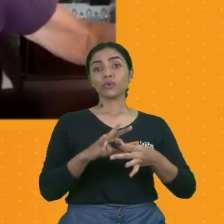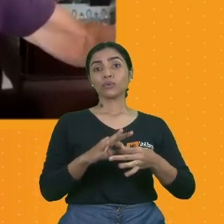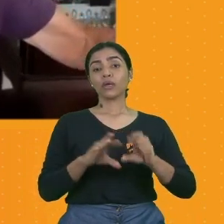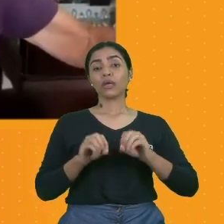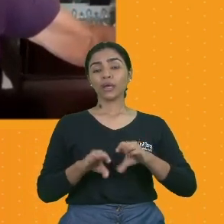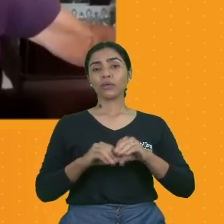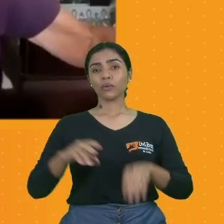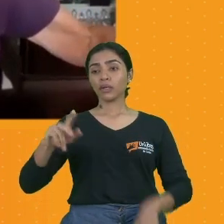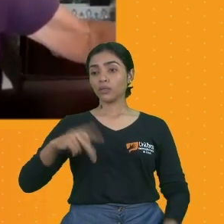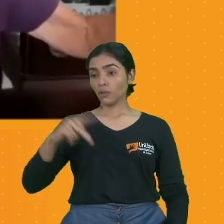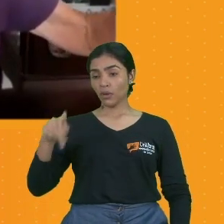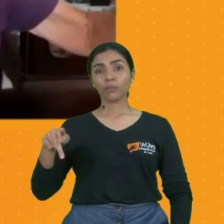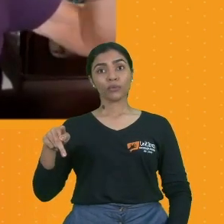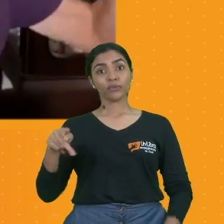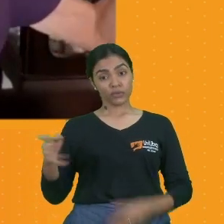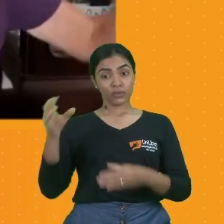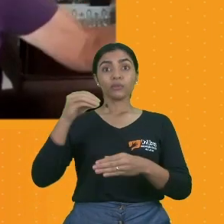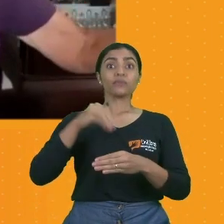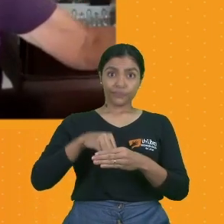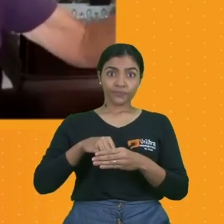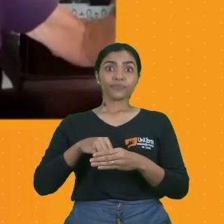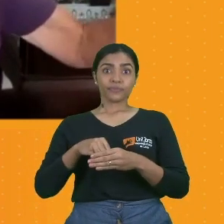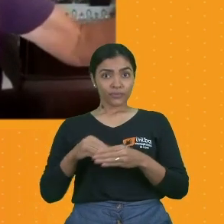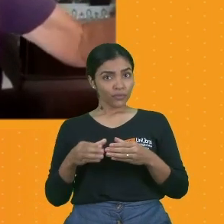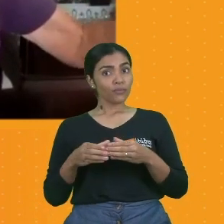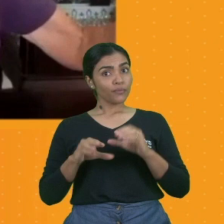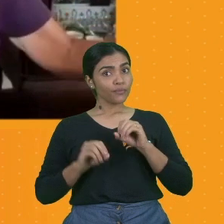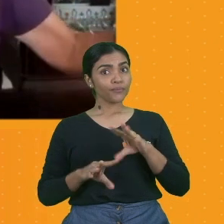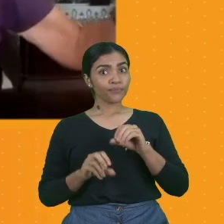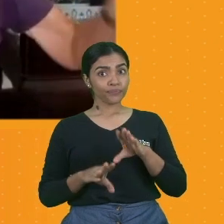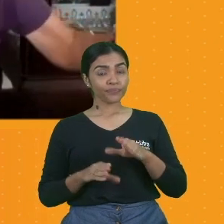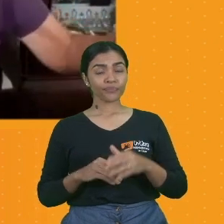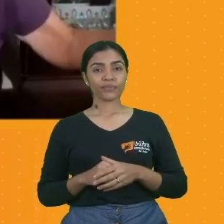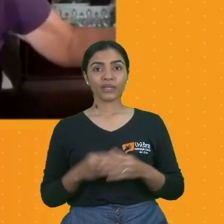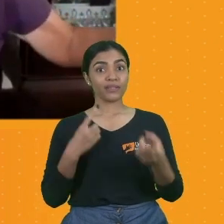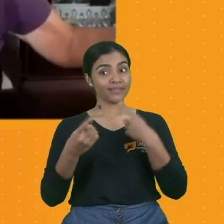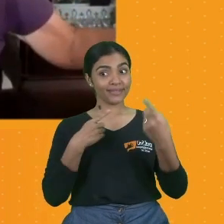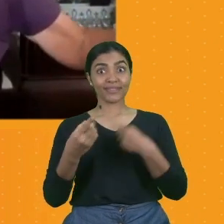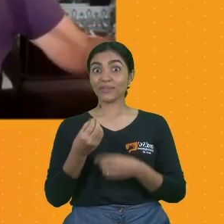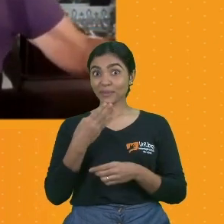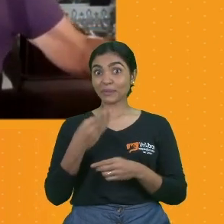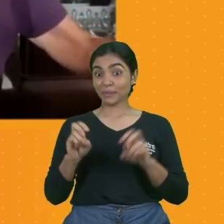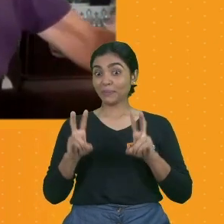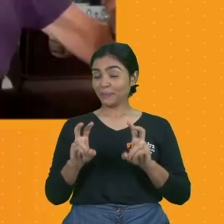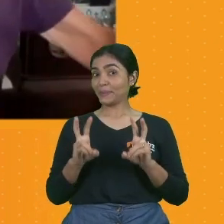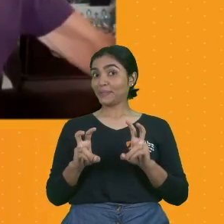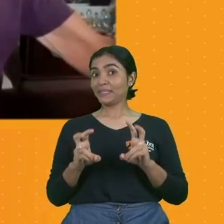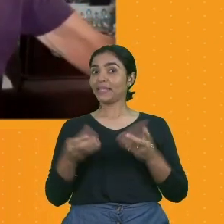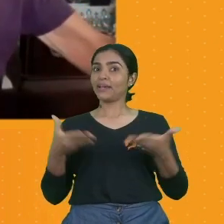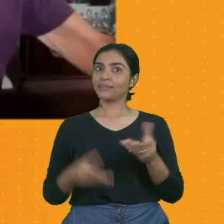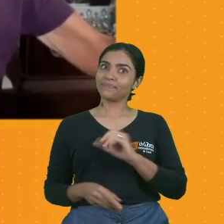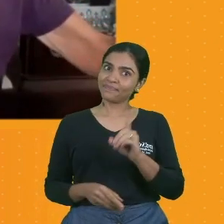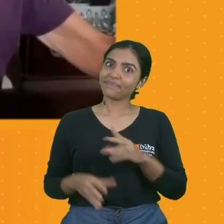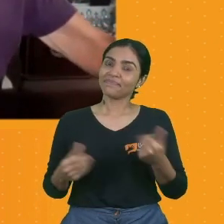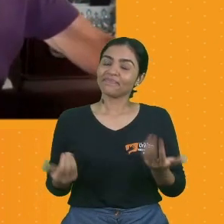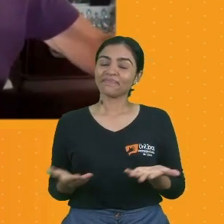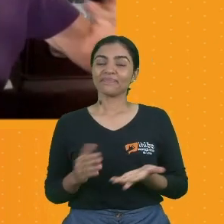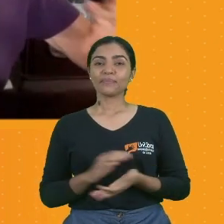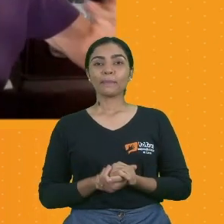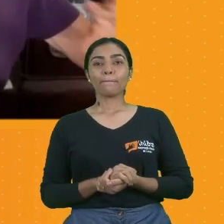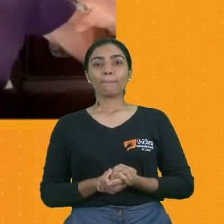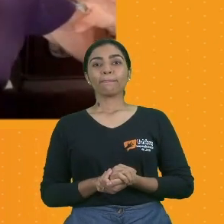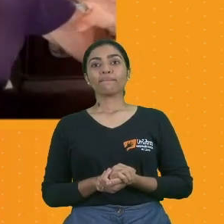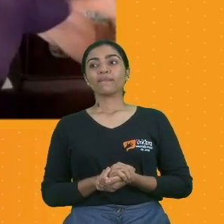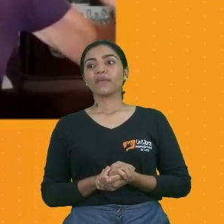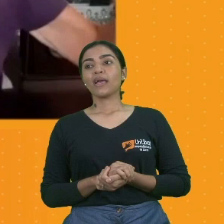educação é o motivo de uma discussão aí que não vai ser hoje né nem do que eu puxo para educação infantil